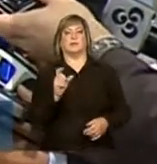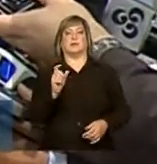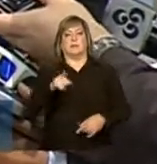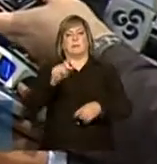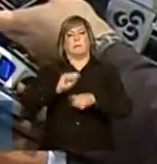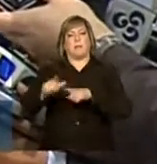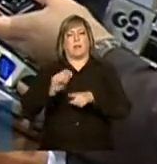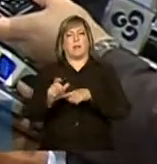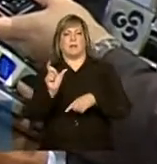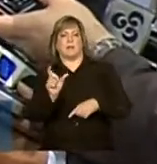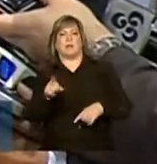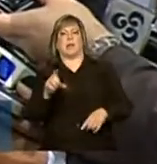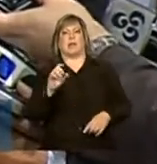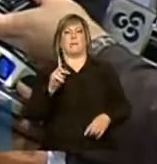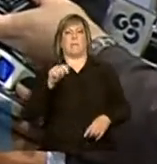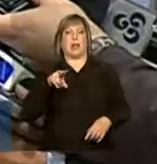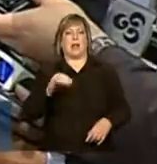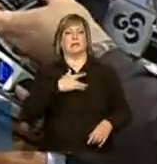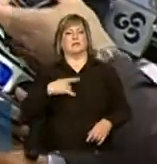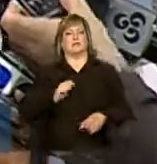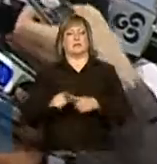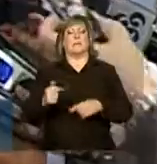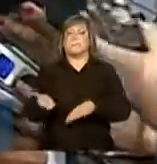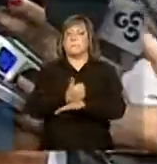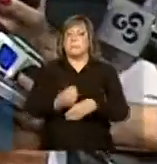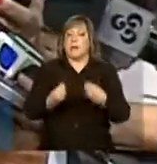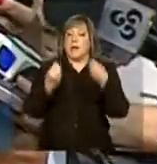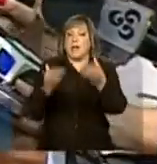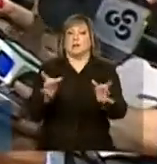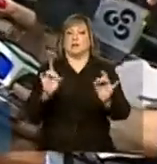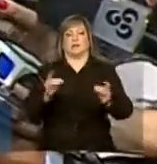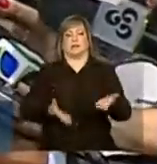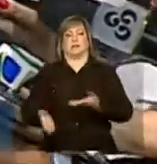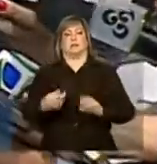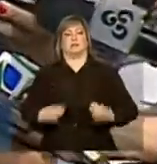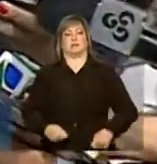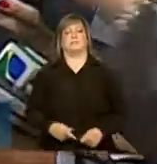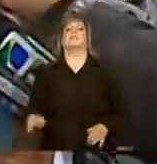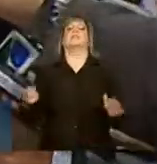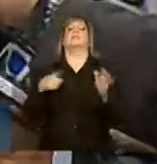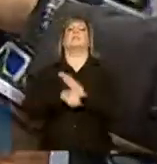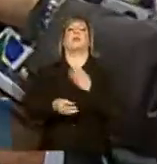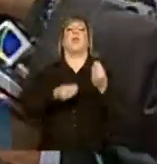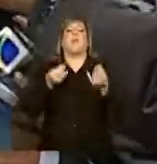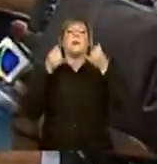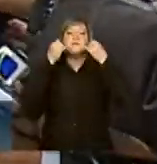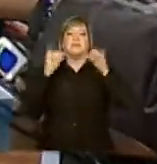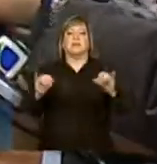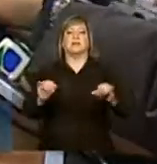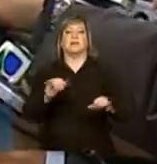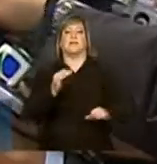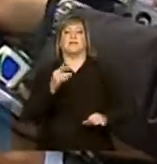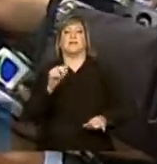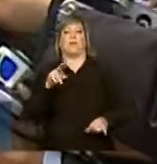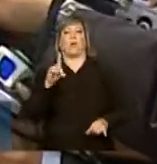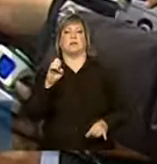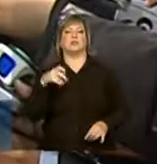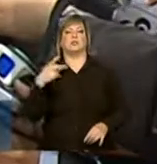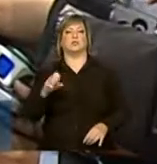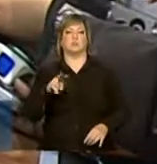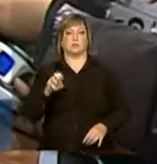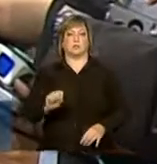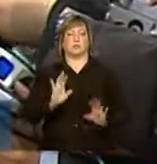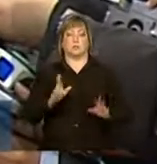tem de melhor para os pacientes. Ministro, e as medidas para evitar as fraudes no SUS? Vão continuar. O Ministério da Saúde